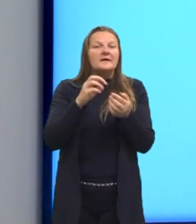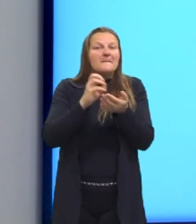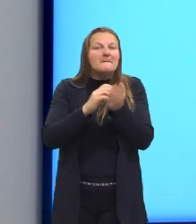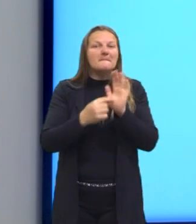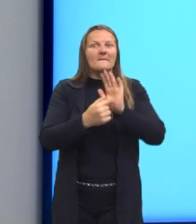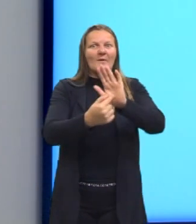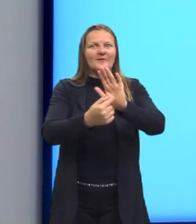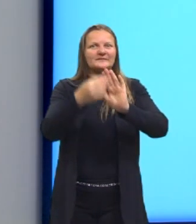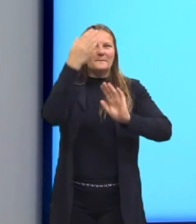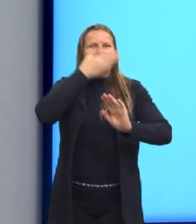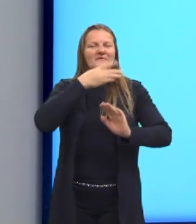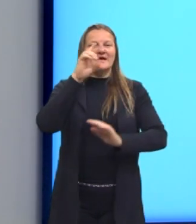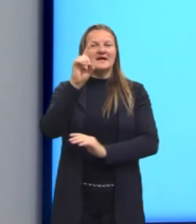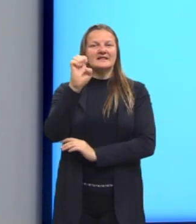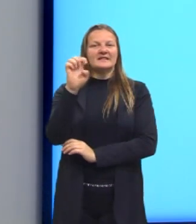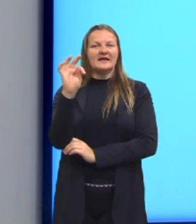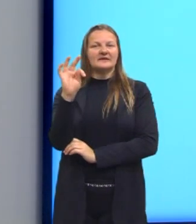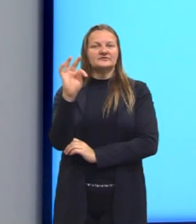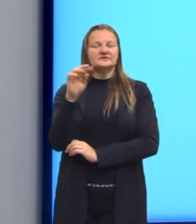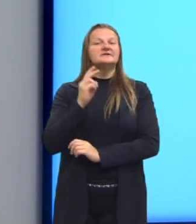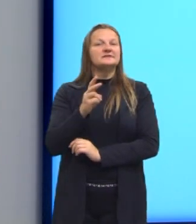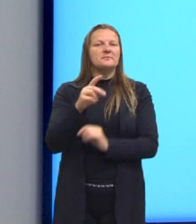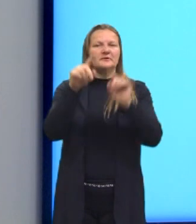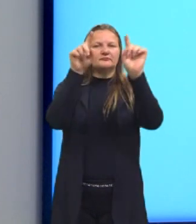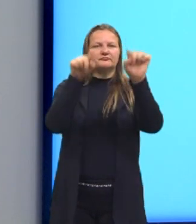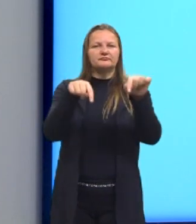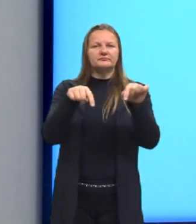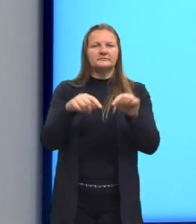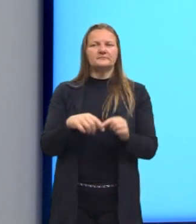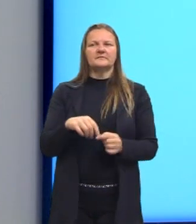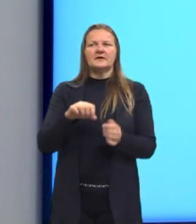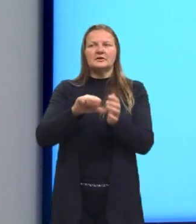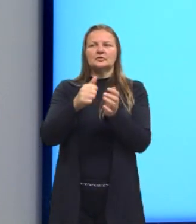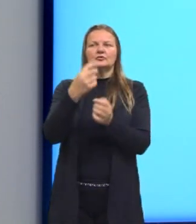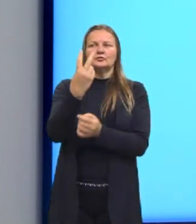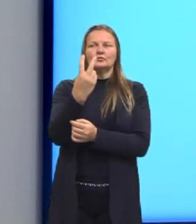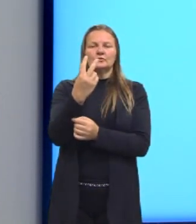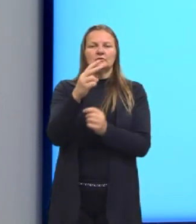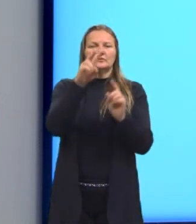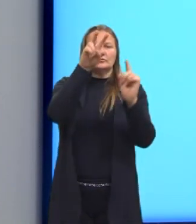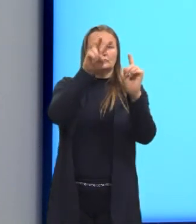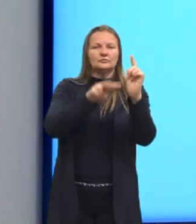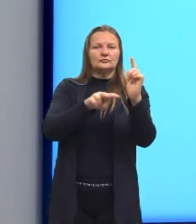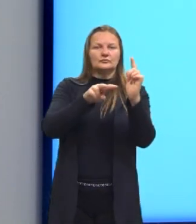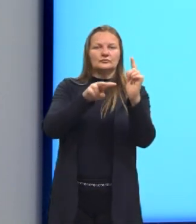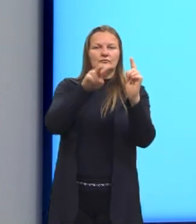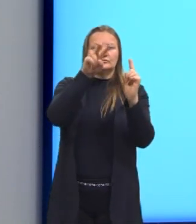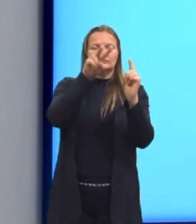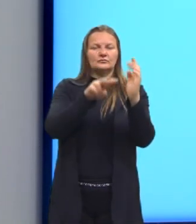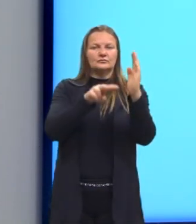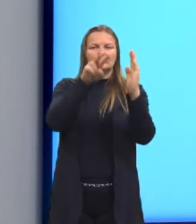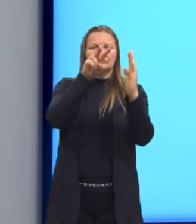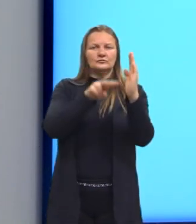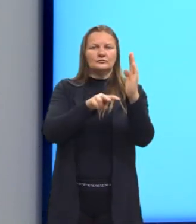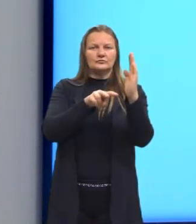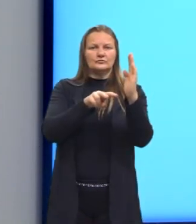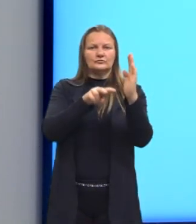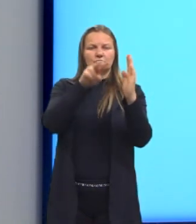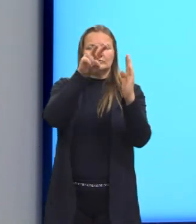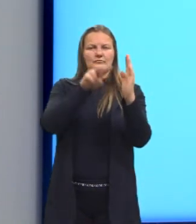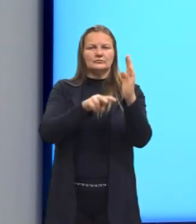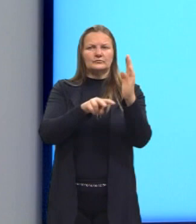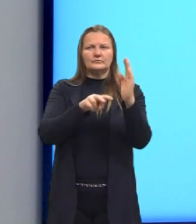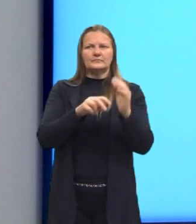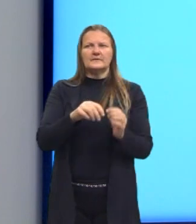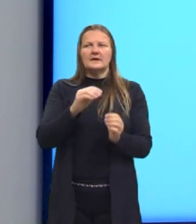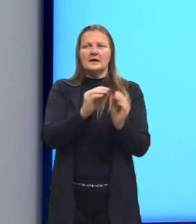de Sarros, nós vamos pegar as duas primeiras colunas e vamos repetir ela lá no final, à direita da